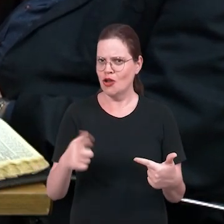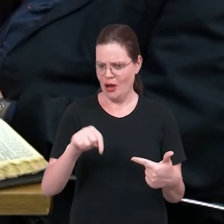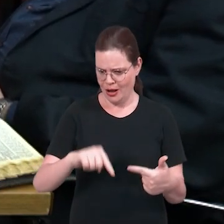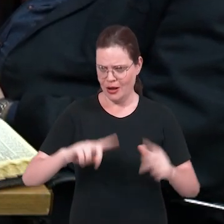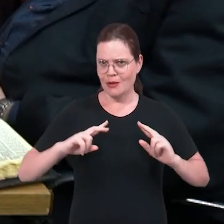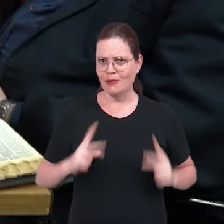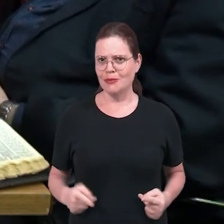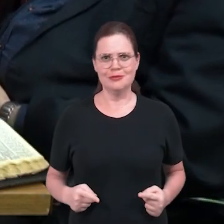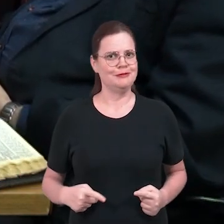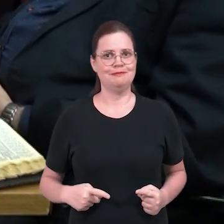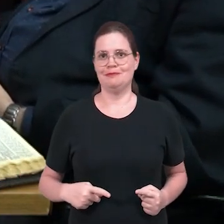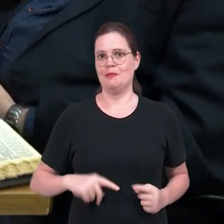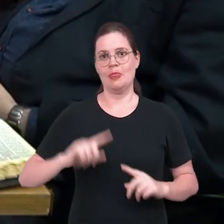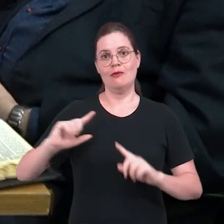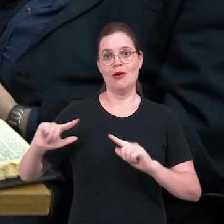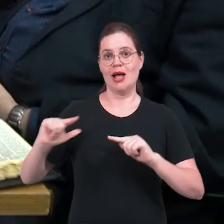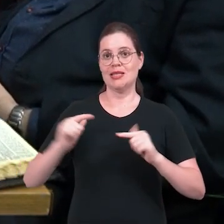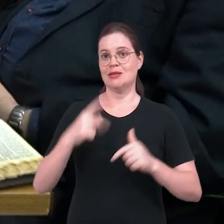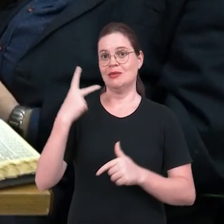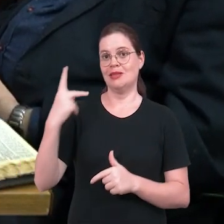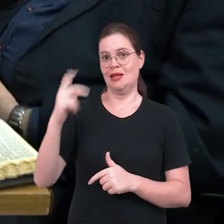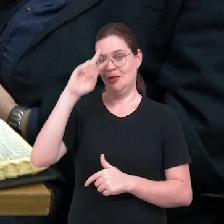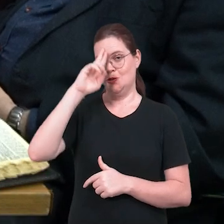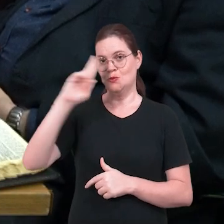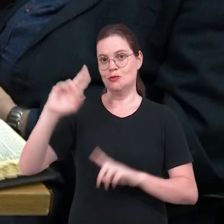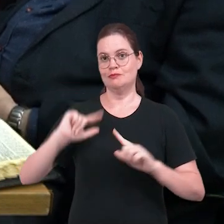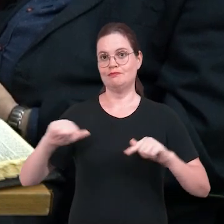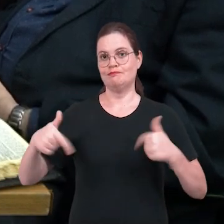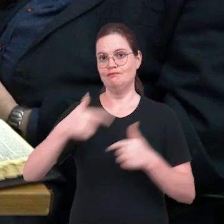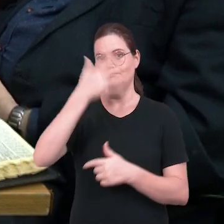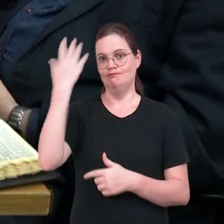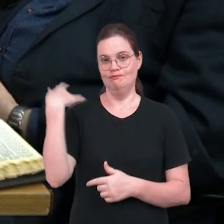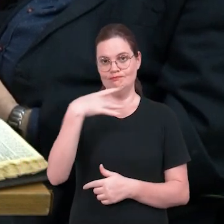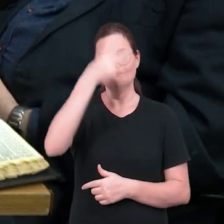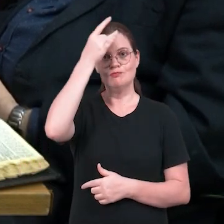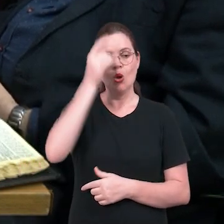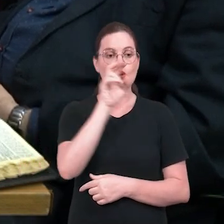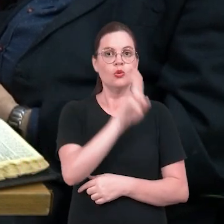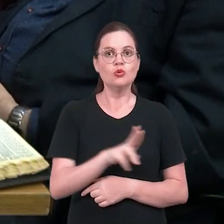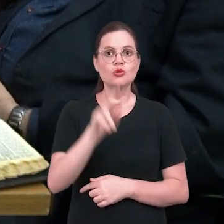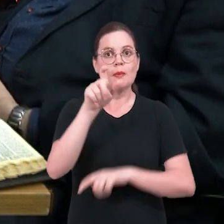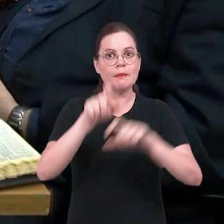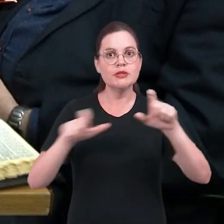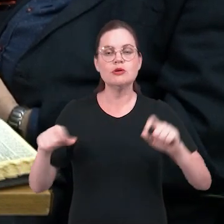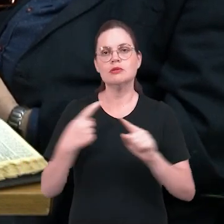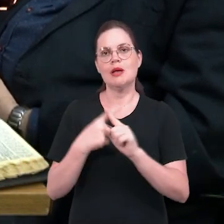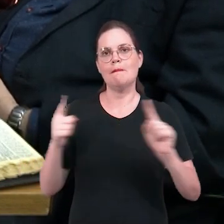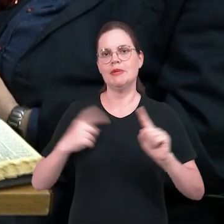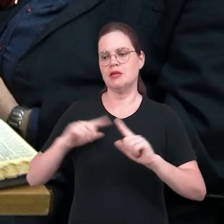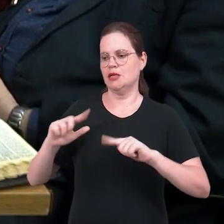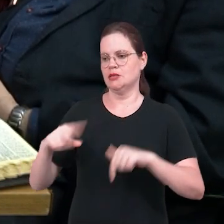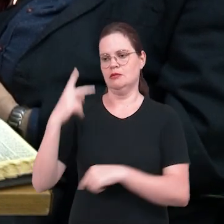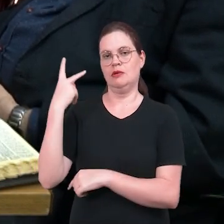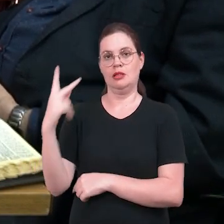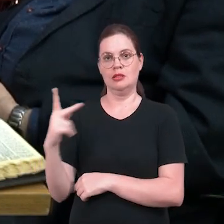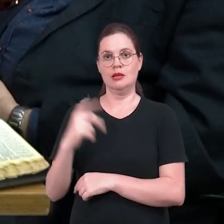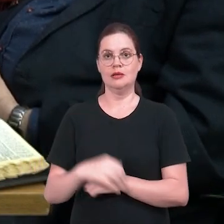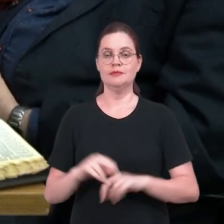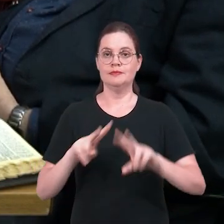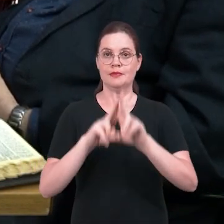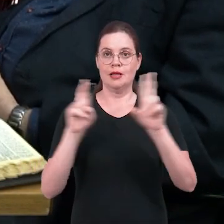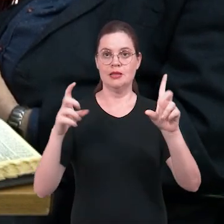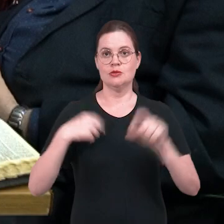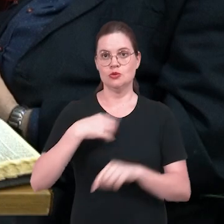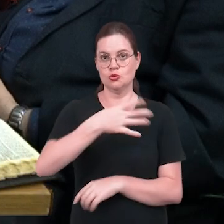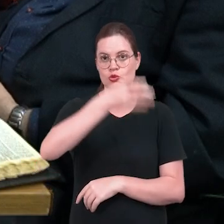que revelou e o Senhor que operou. Glória a Deus. Então, essa questão dessa revelação do dom